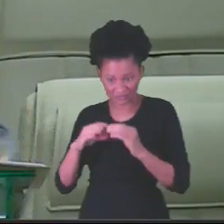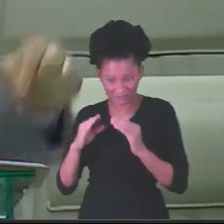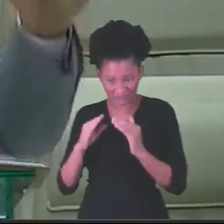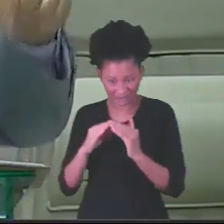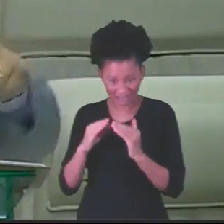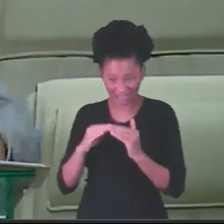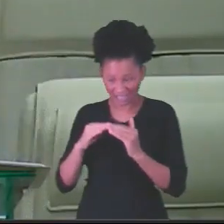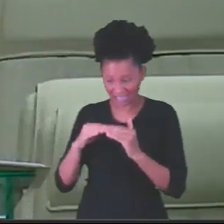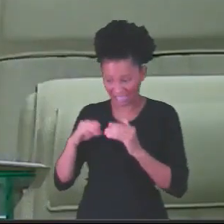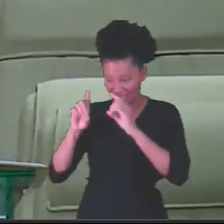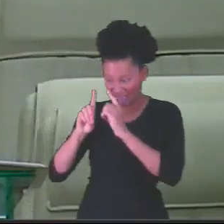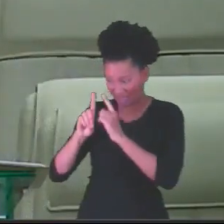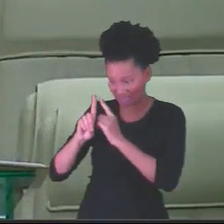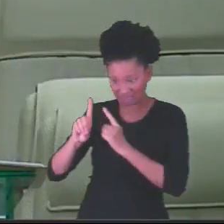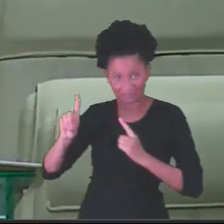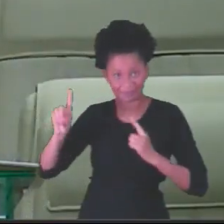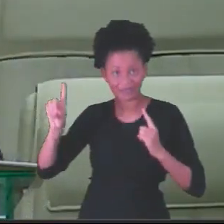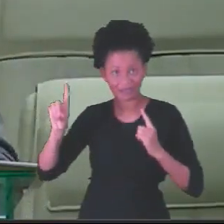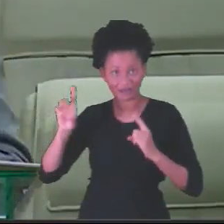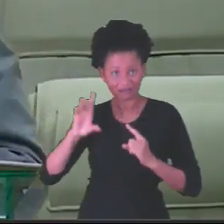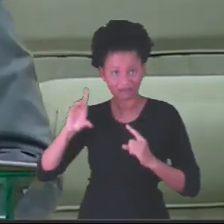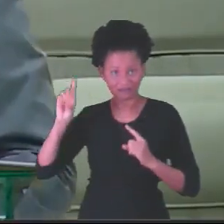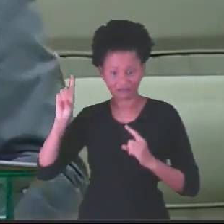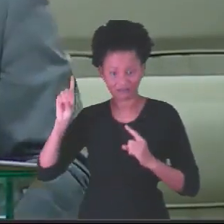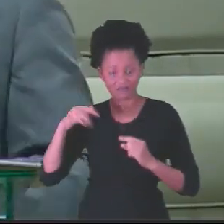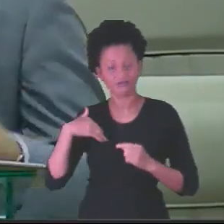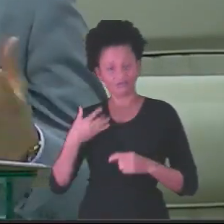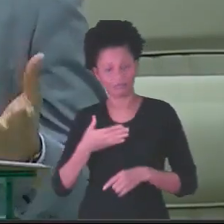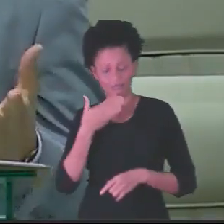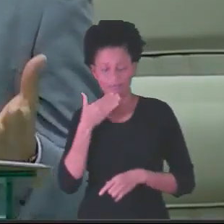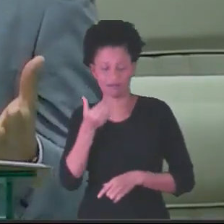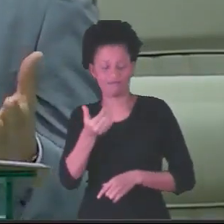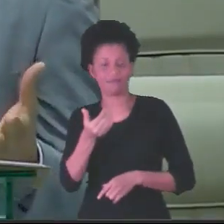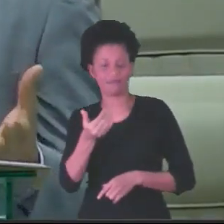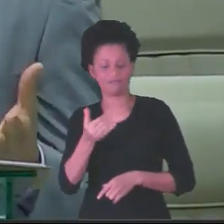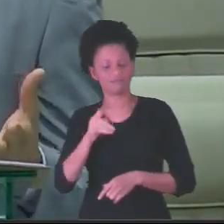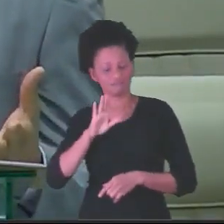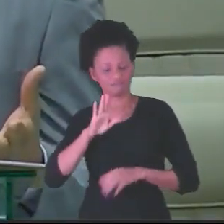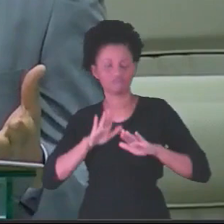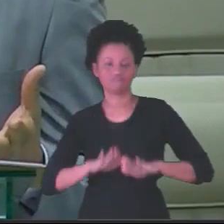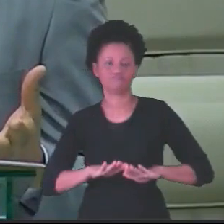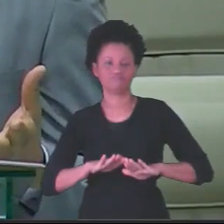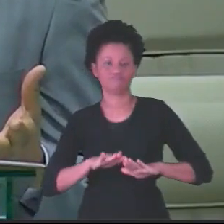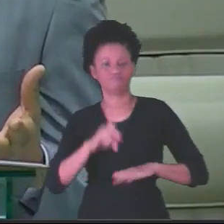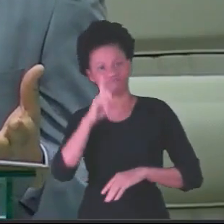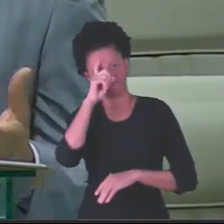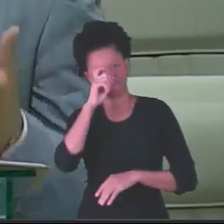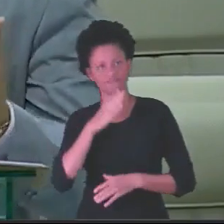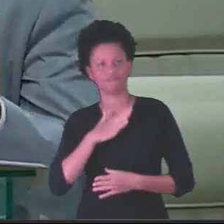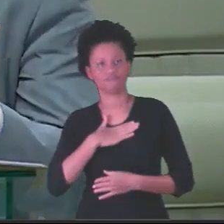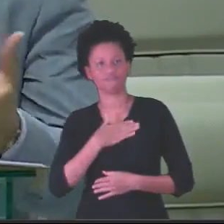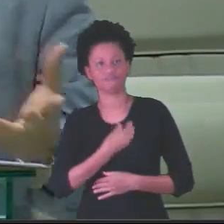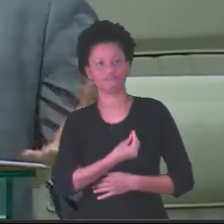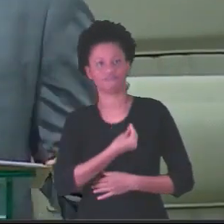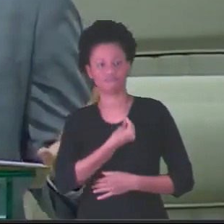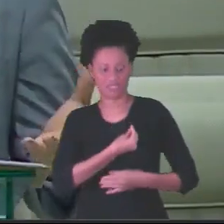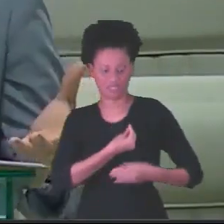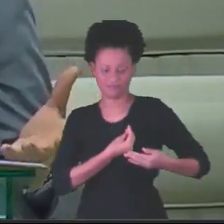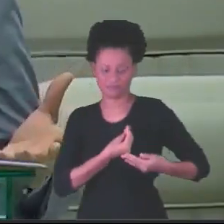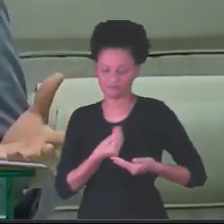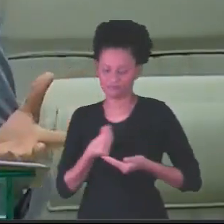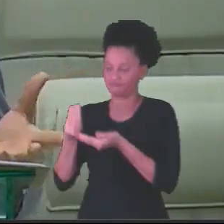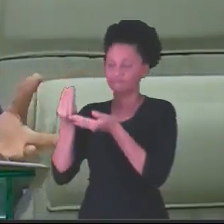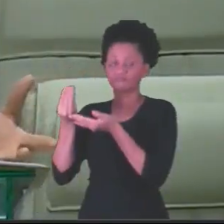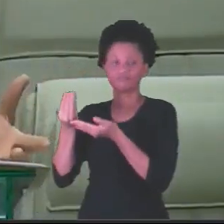o prefiro ficar aqui é porque na minha vida a instalar as mãos de